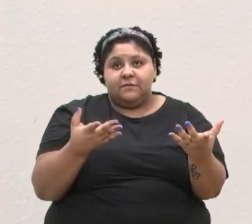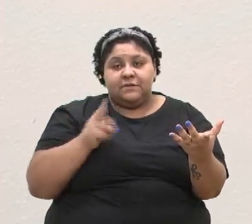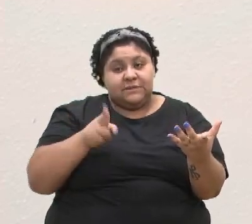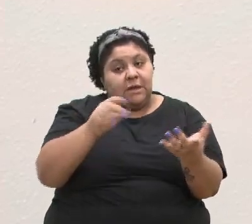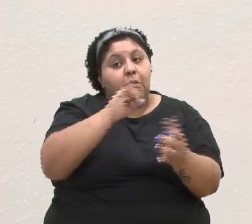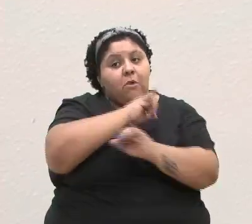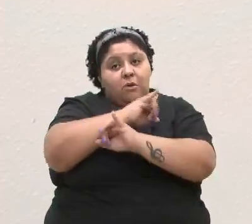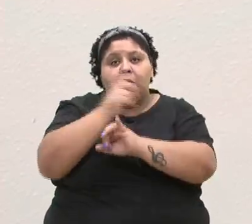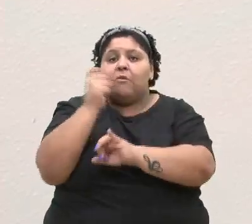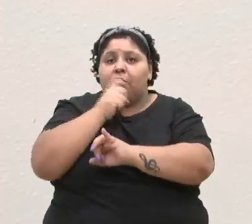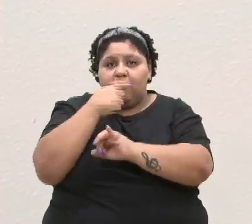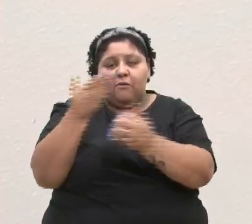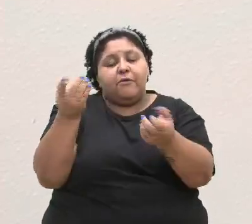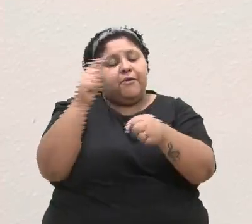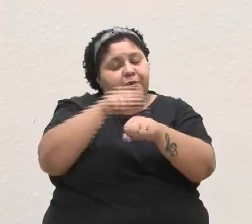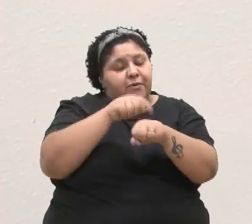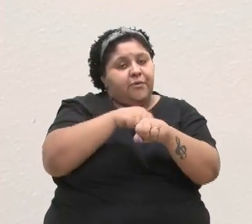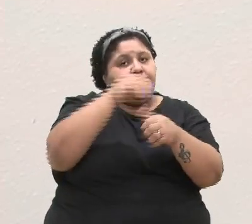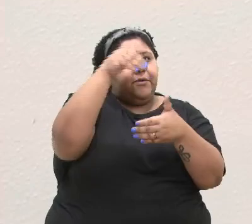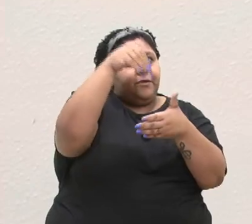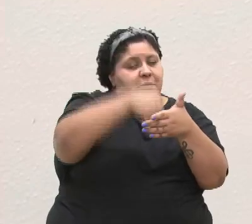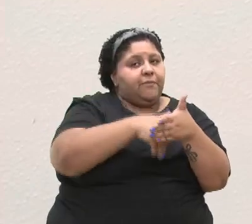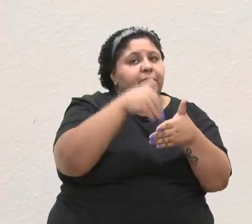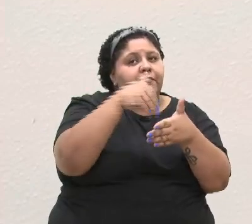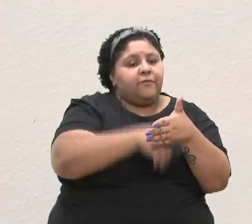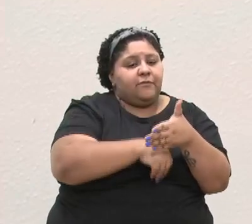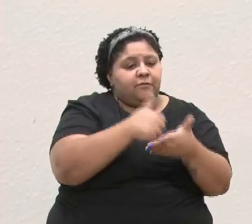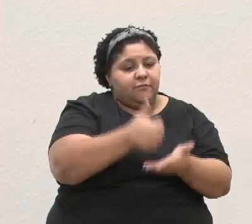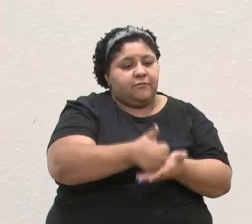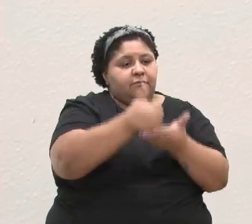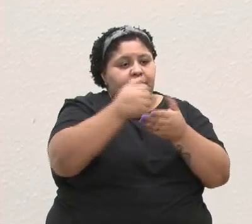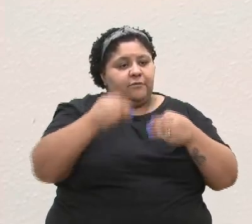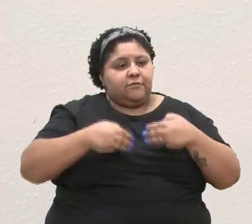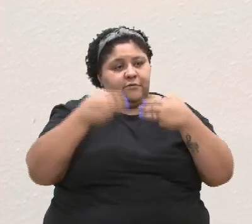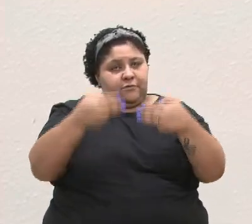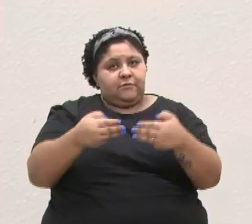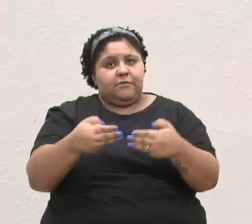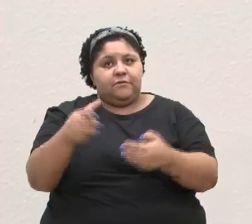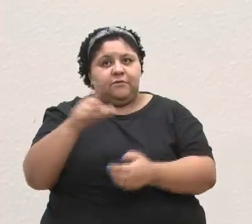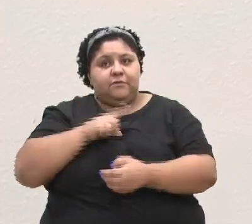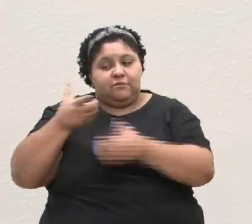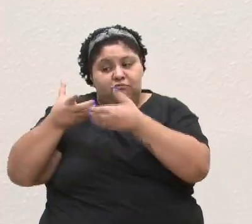com certeza, no momento oportuno, votarei favorável a essa moção, que aonde tiver